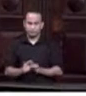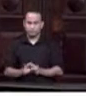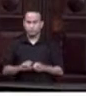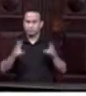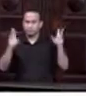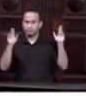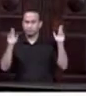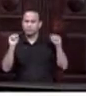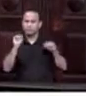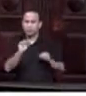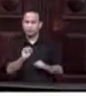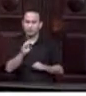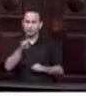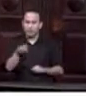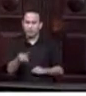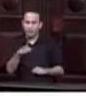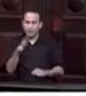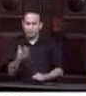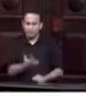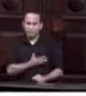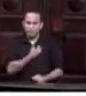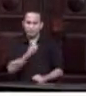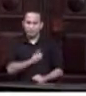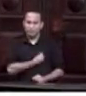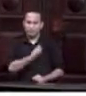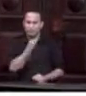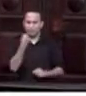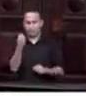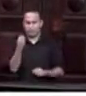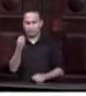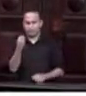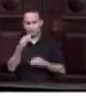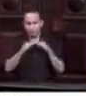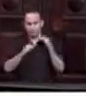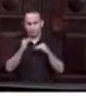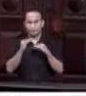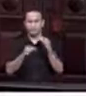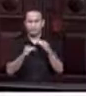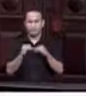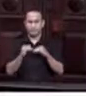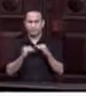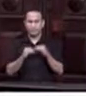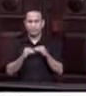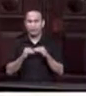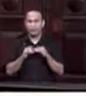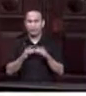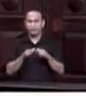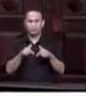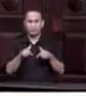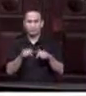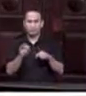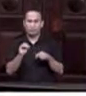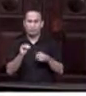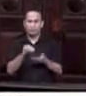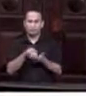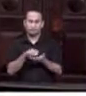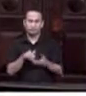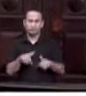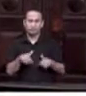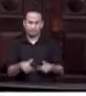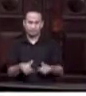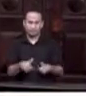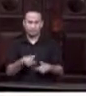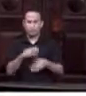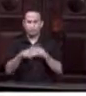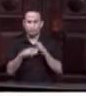que a finalidade é salvar a vida dos funcionários. O inativo, o ativo, os servidores